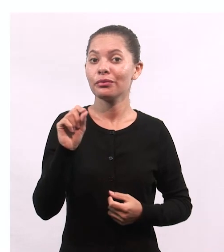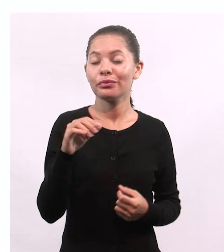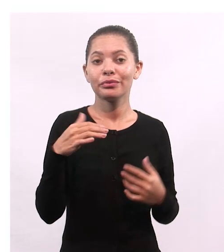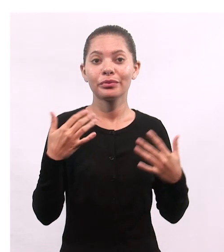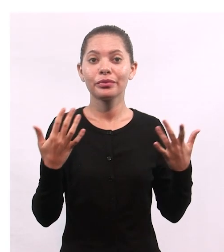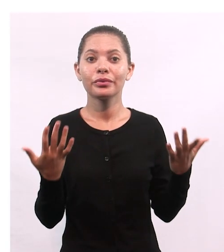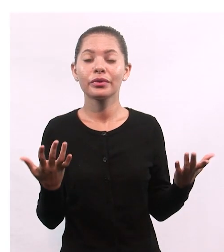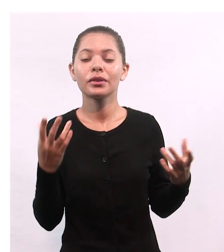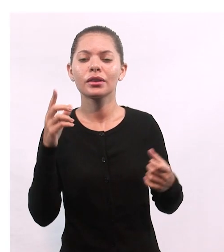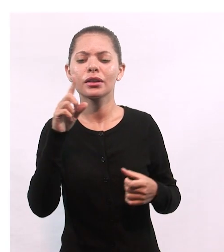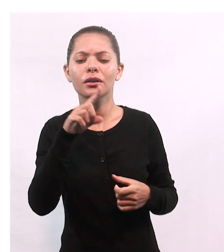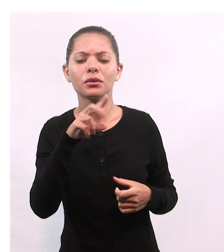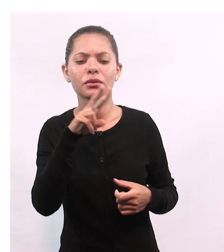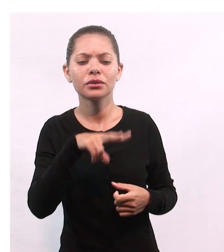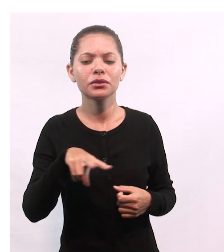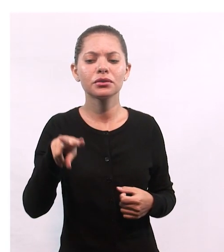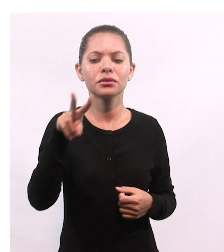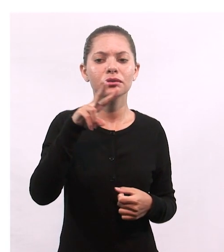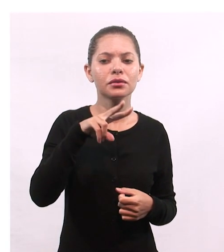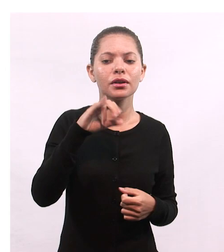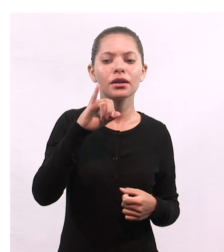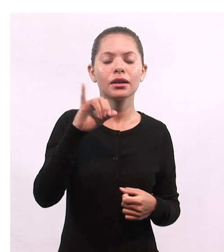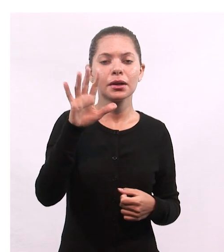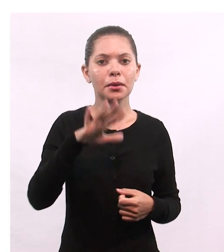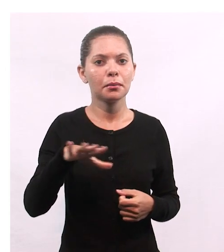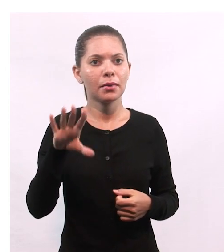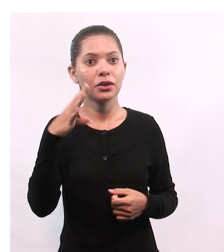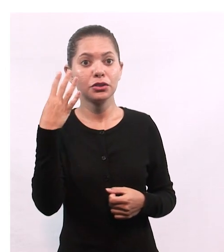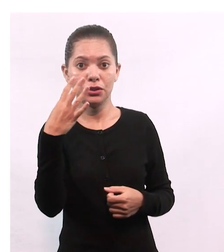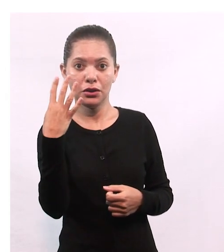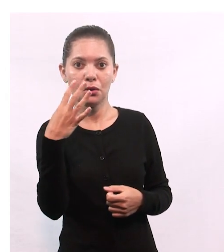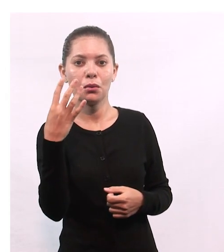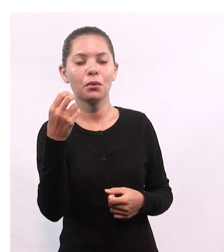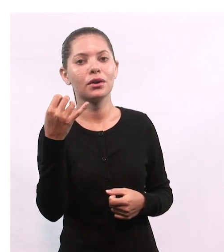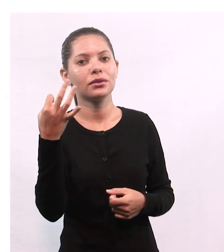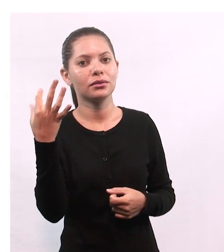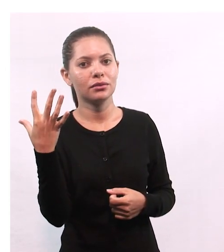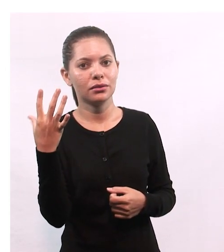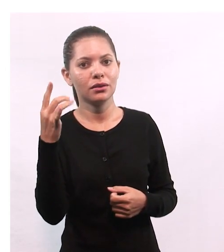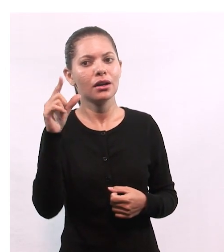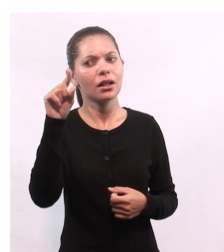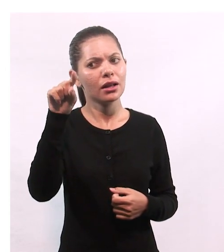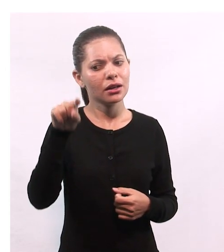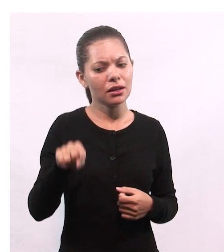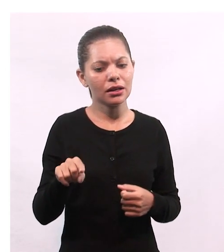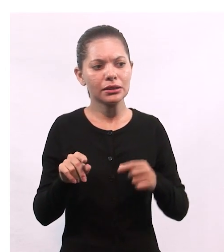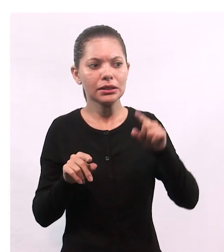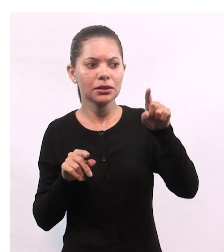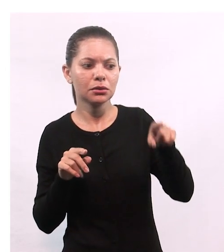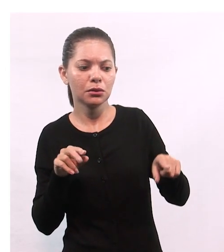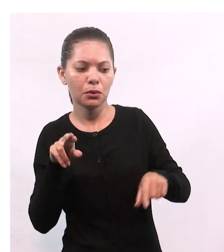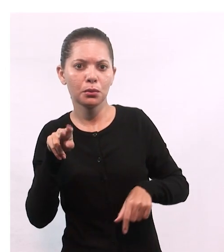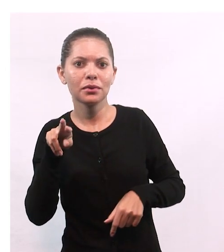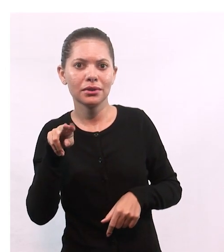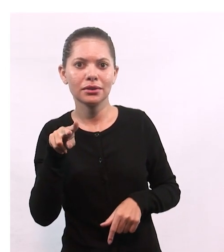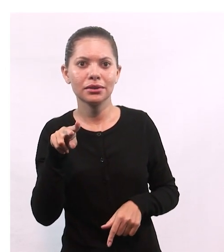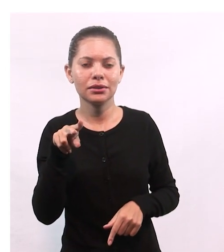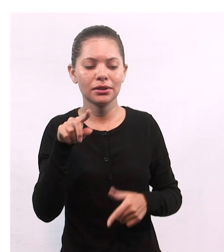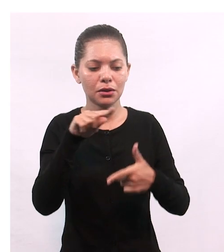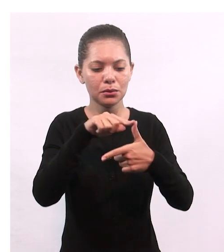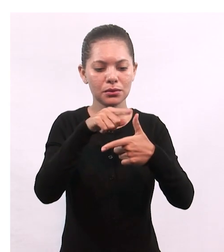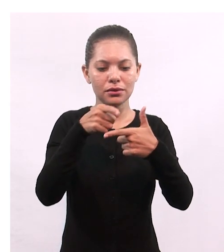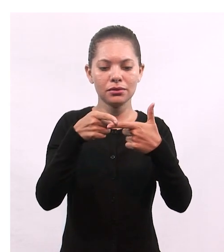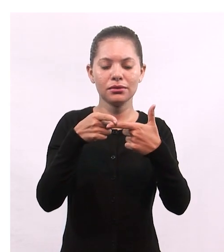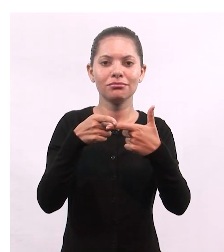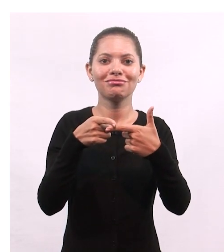retângulo. Então, se a gente ver a figura, eu tenho uma figura de 4 lados, com 2 pares de lados paralelos e